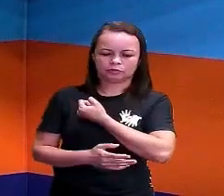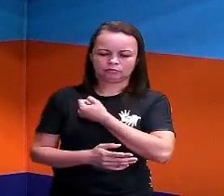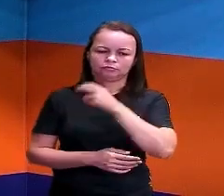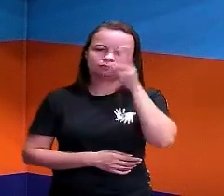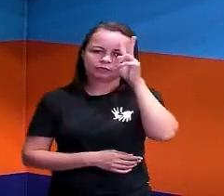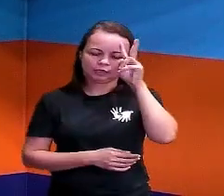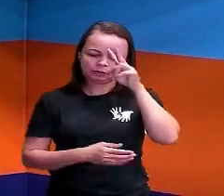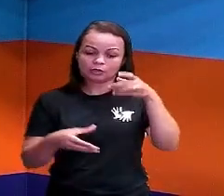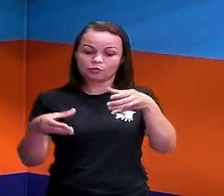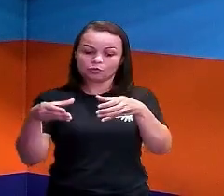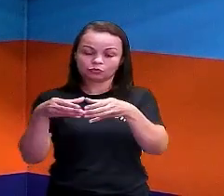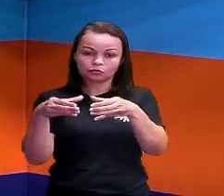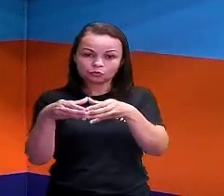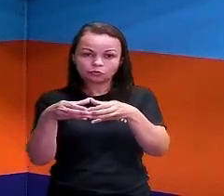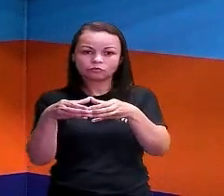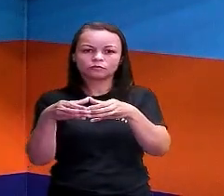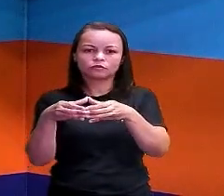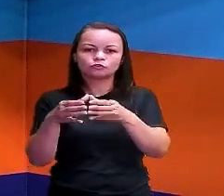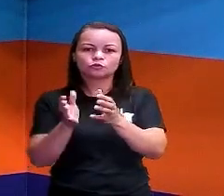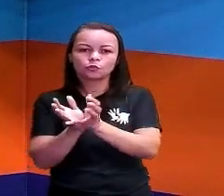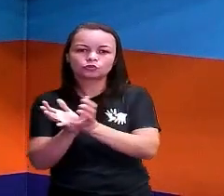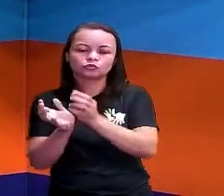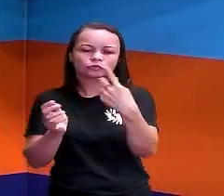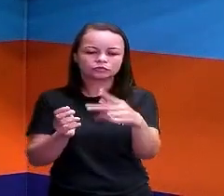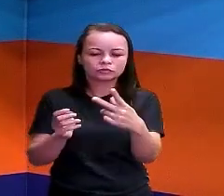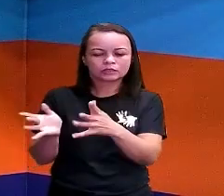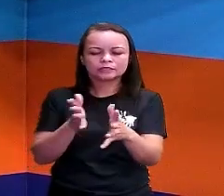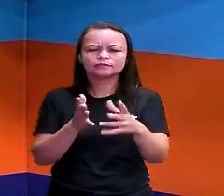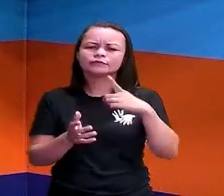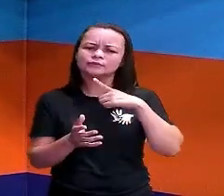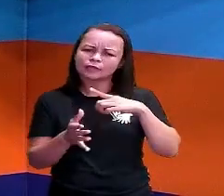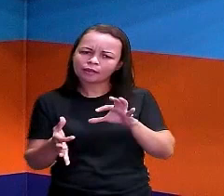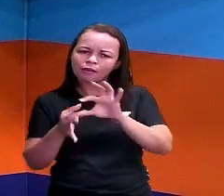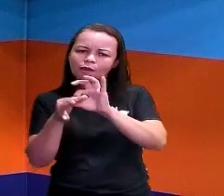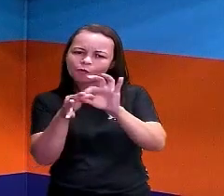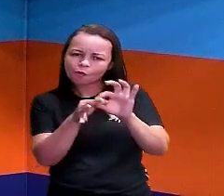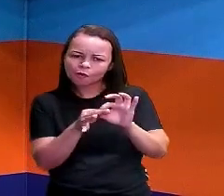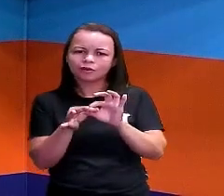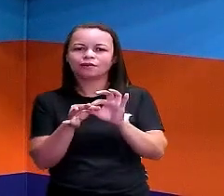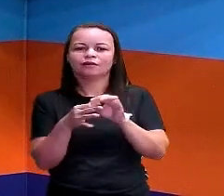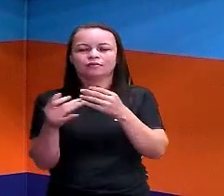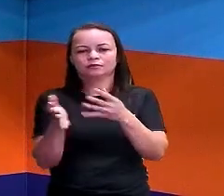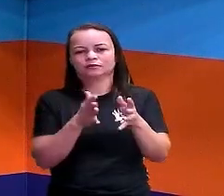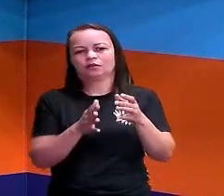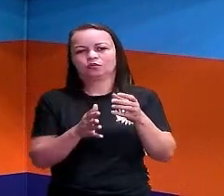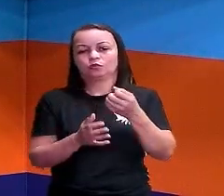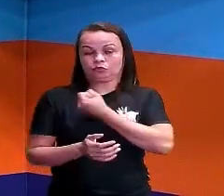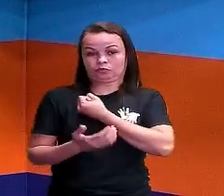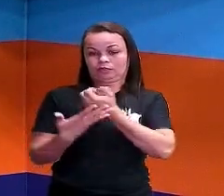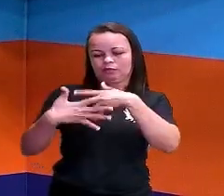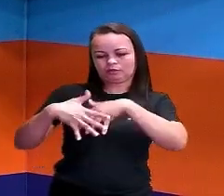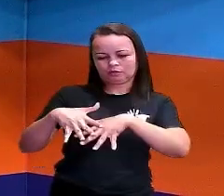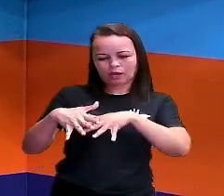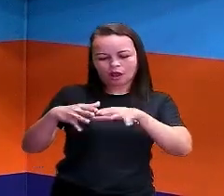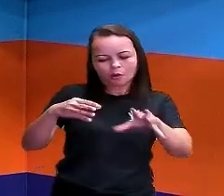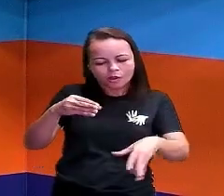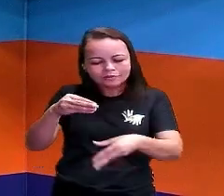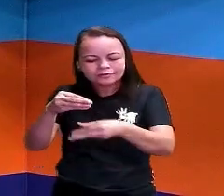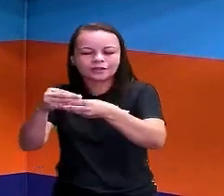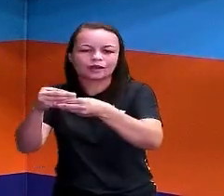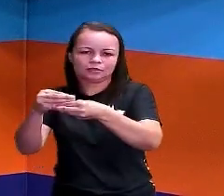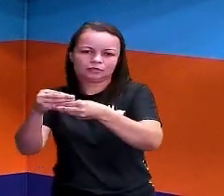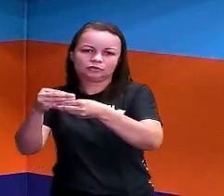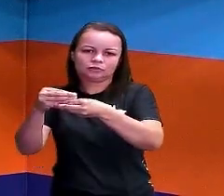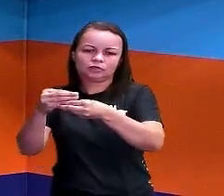os conjuntos, eles têm aí as suas conexões. O conjunto dos números naturais, ele está lá inserido no conjunto dos